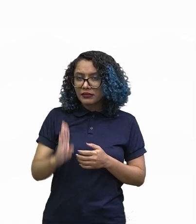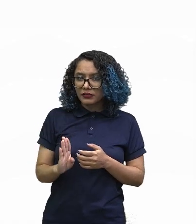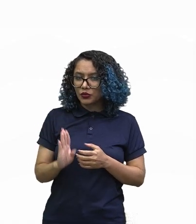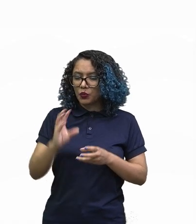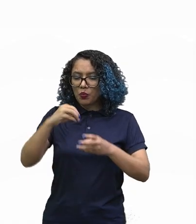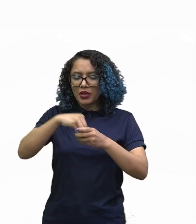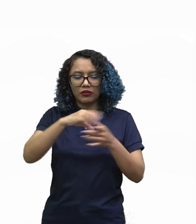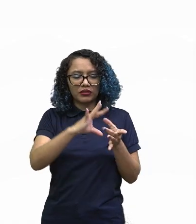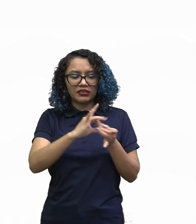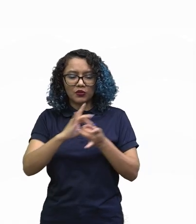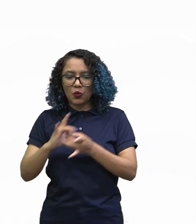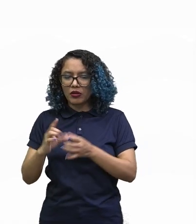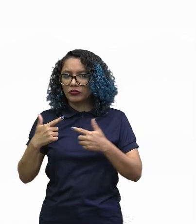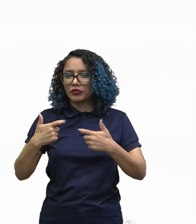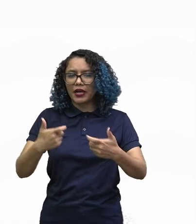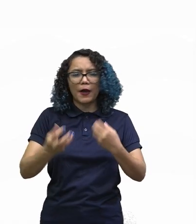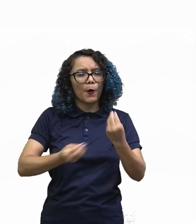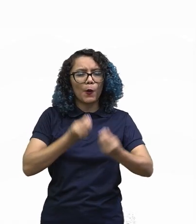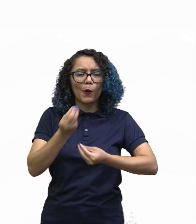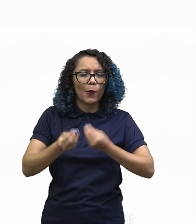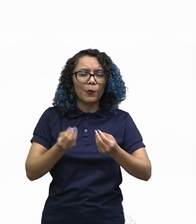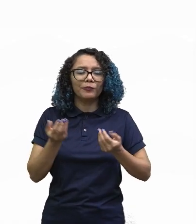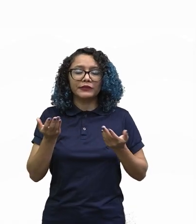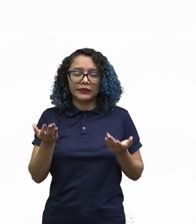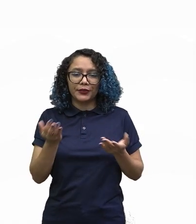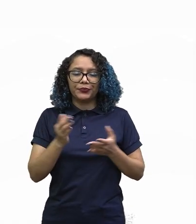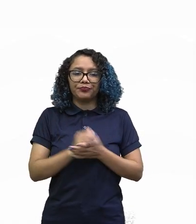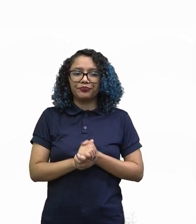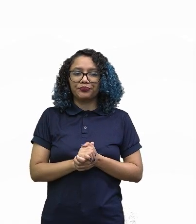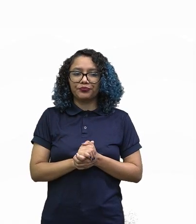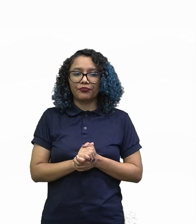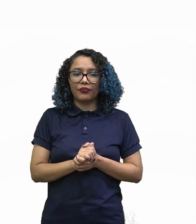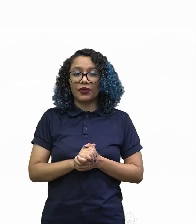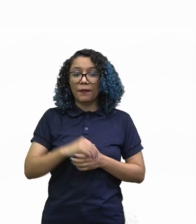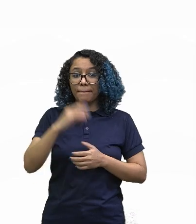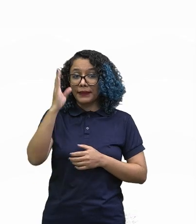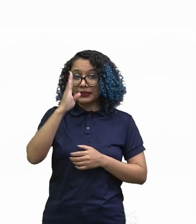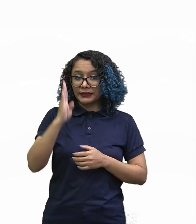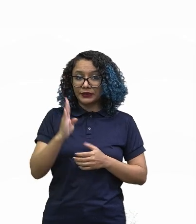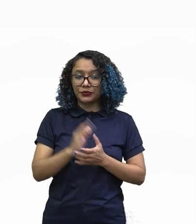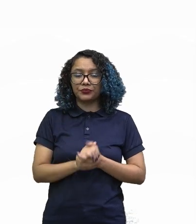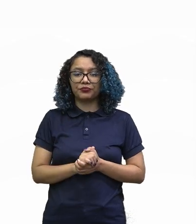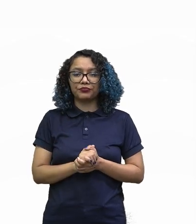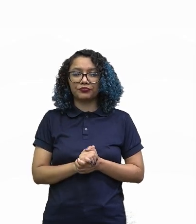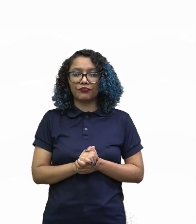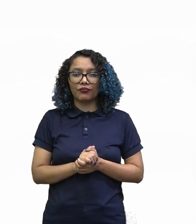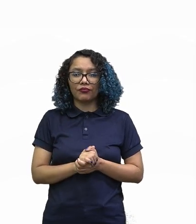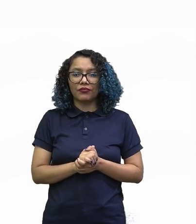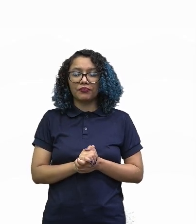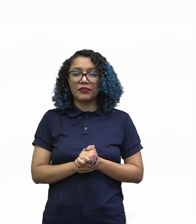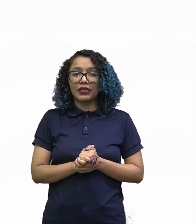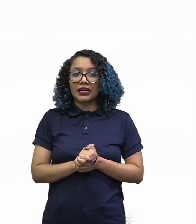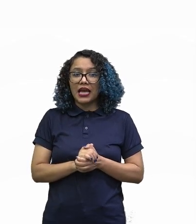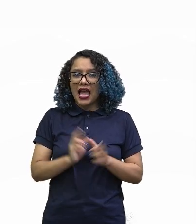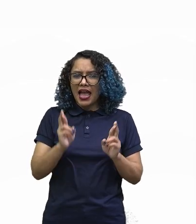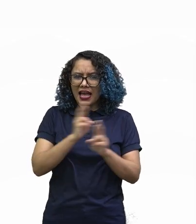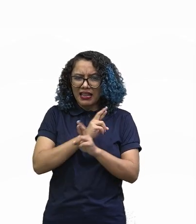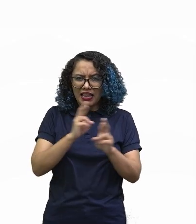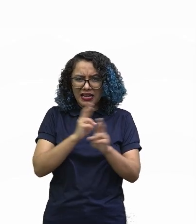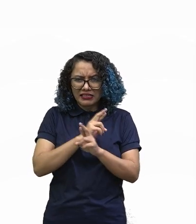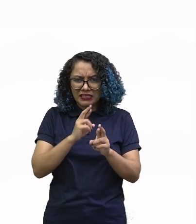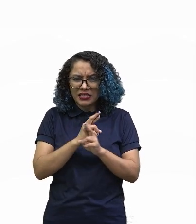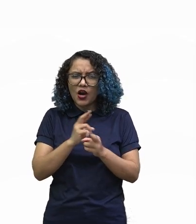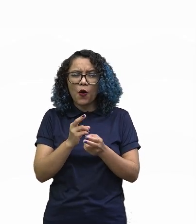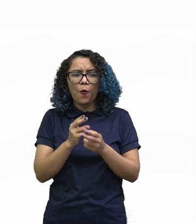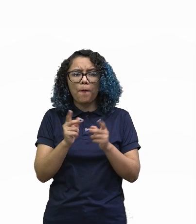essa guerra? Vamos compreender. O Brasil, ele rompe as relações diplomáticas somente